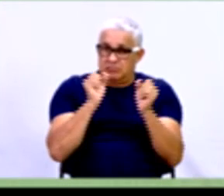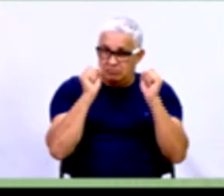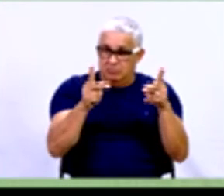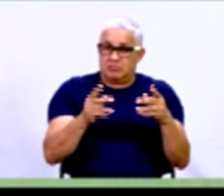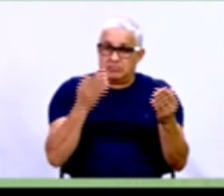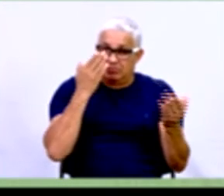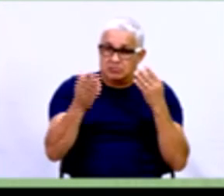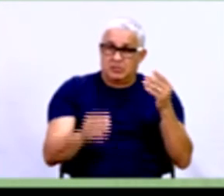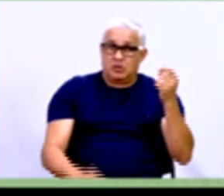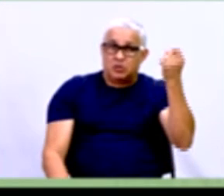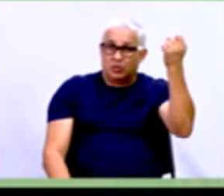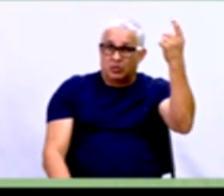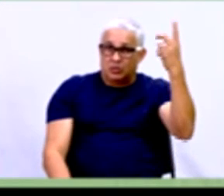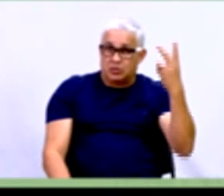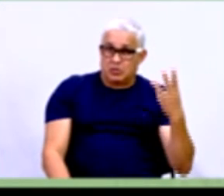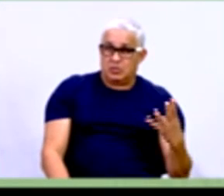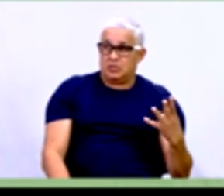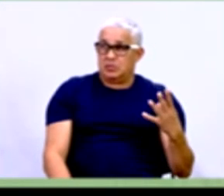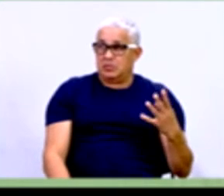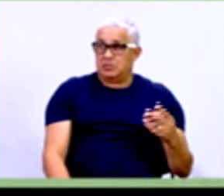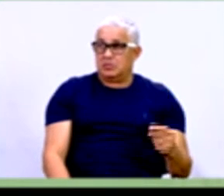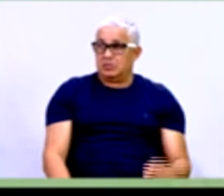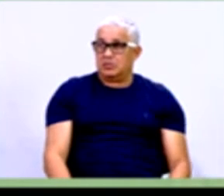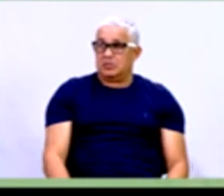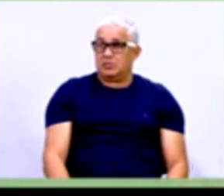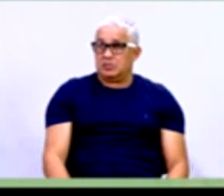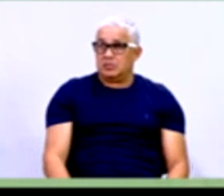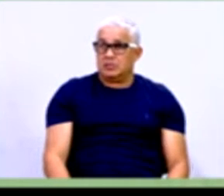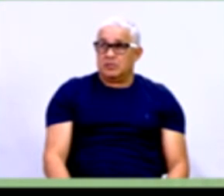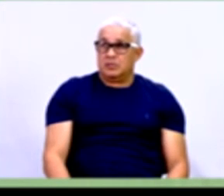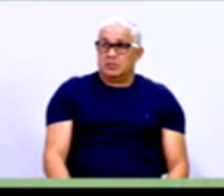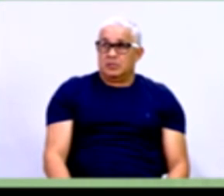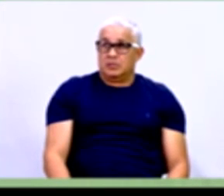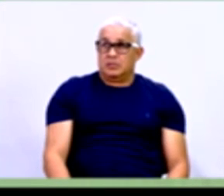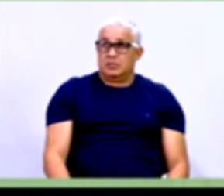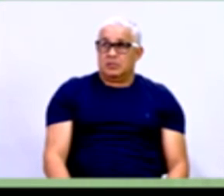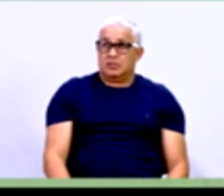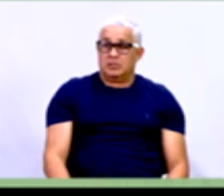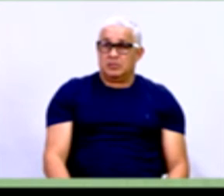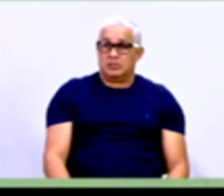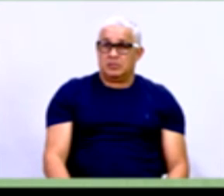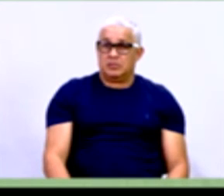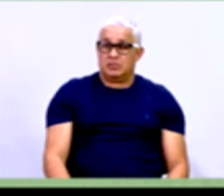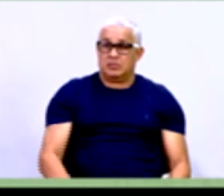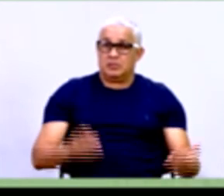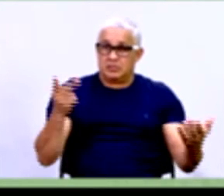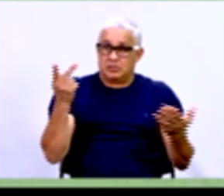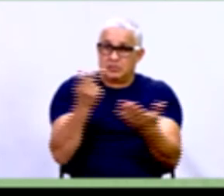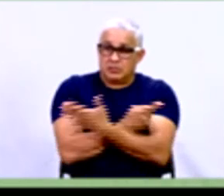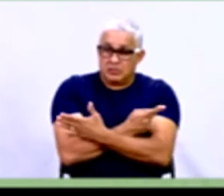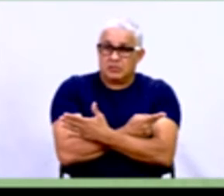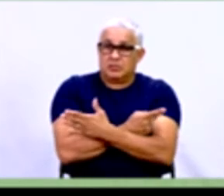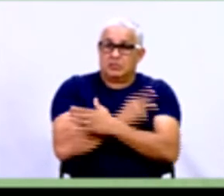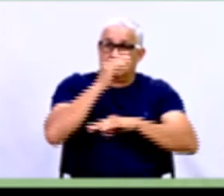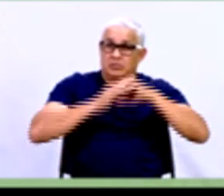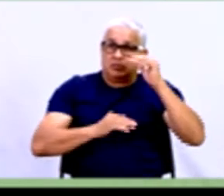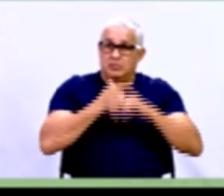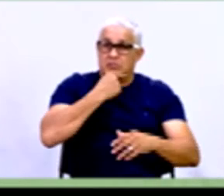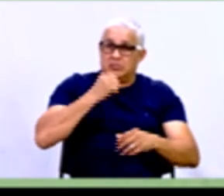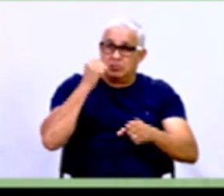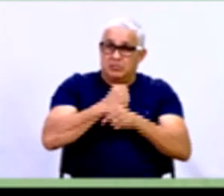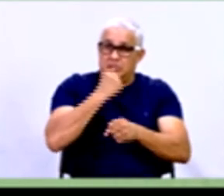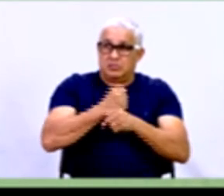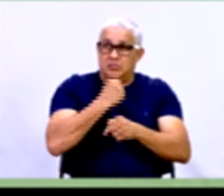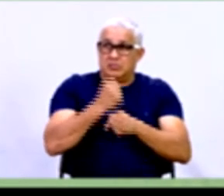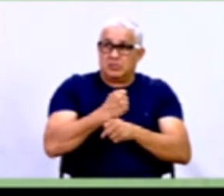analisar cada uma das questões aqui e julgar com certo ou errado. O acidente do pedreiro não é considerado acidente de trabalho? O que